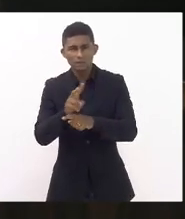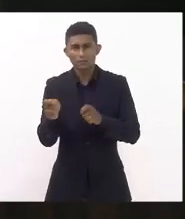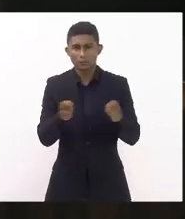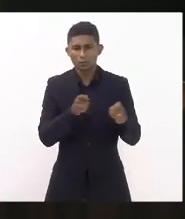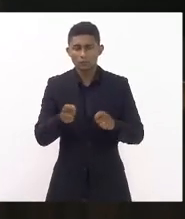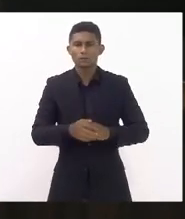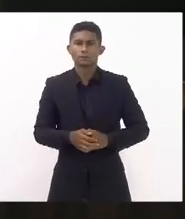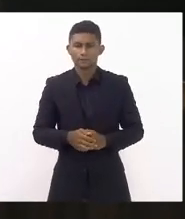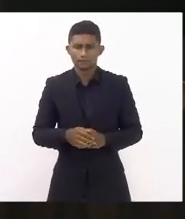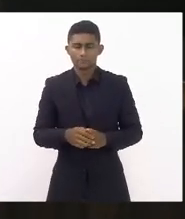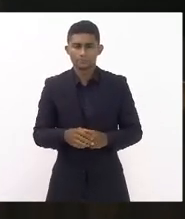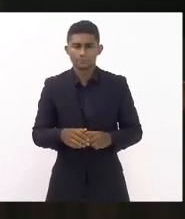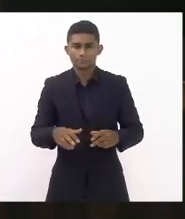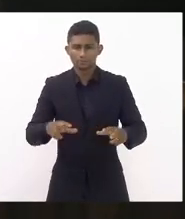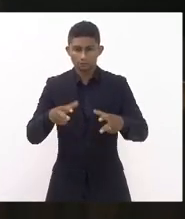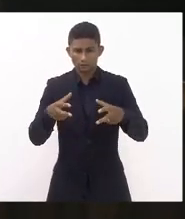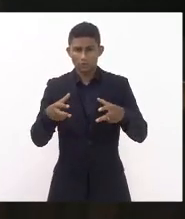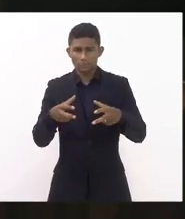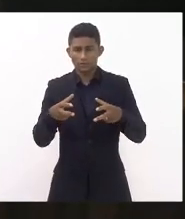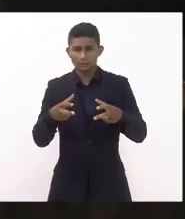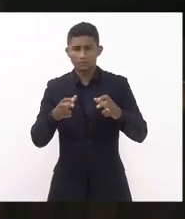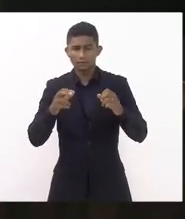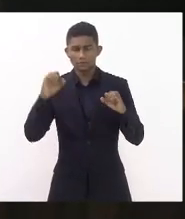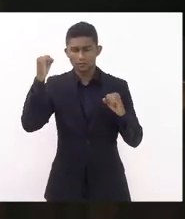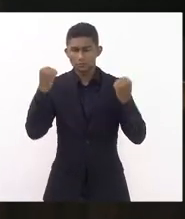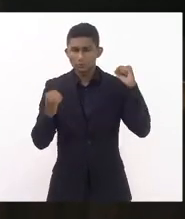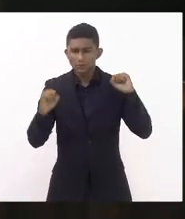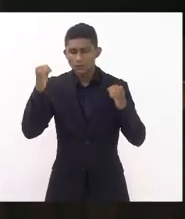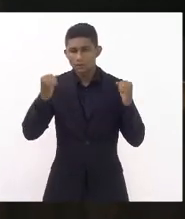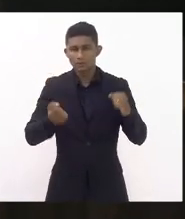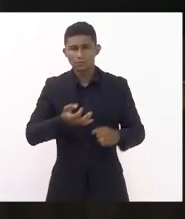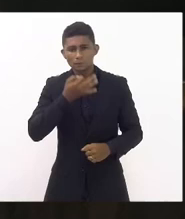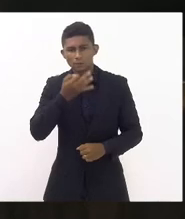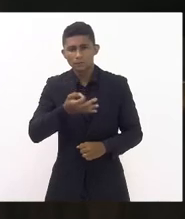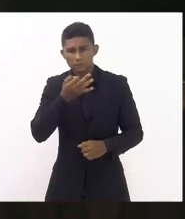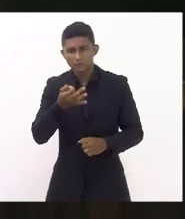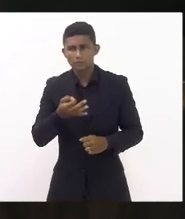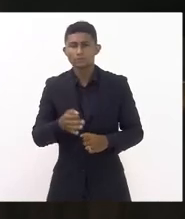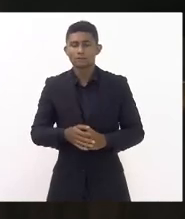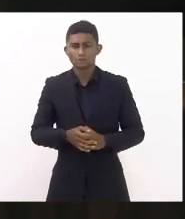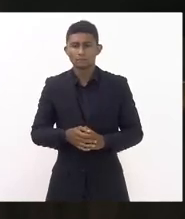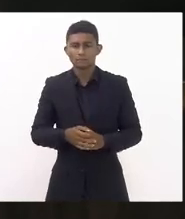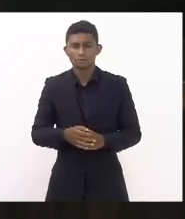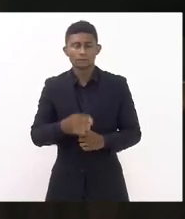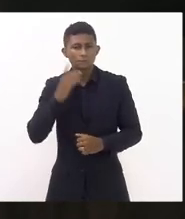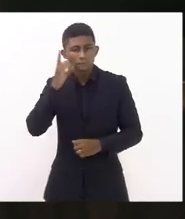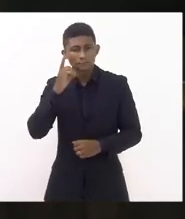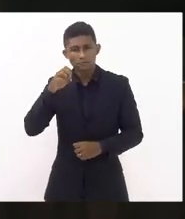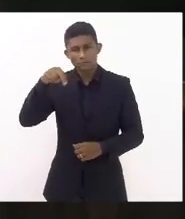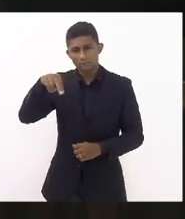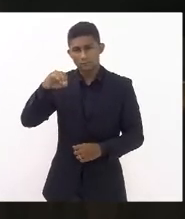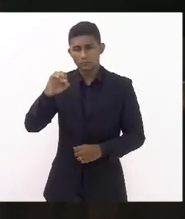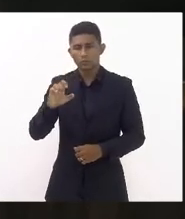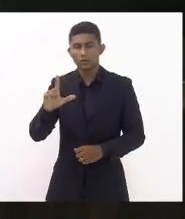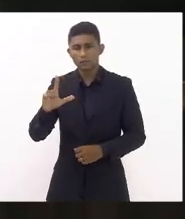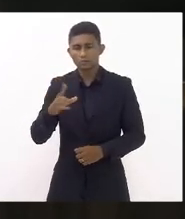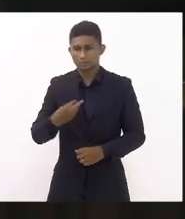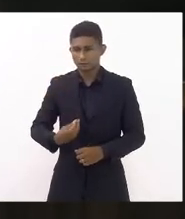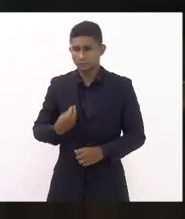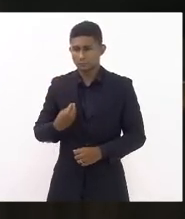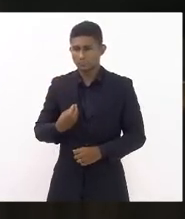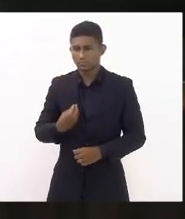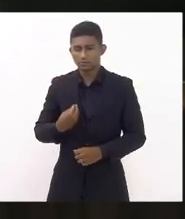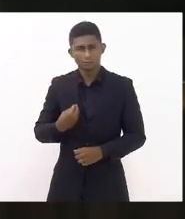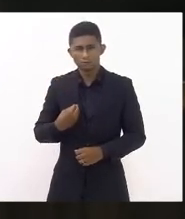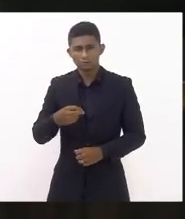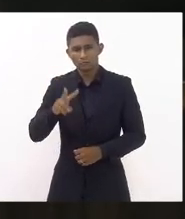emitir parecer pela Comissão de Indústria, Economia, Indústria e Comércio, deputado Noel de Carvalho, deputado